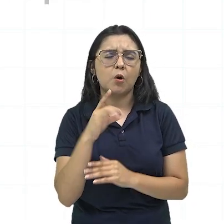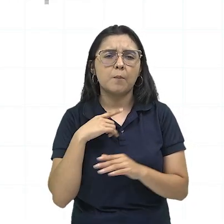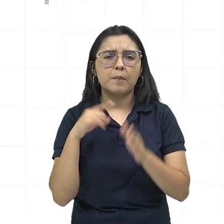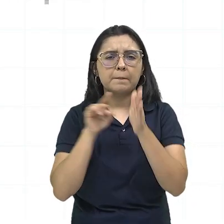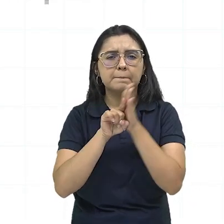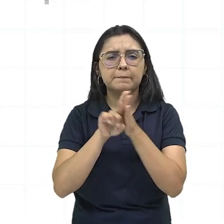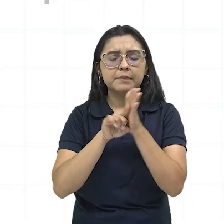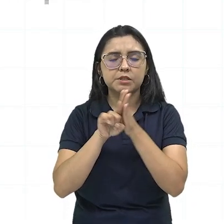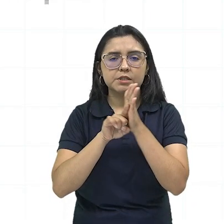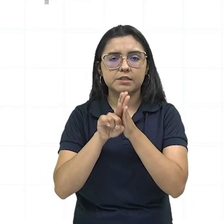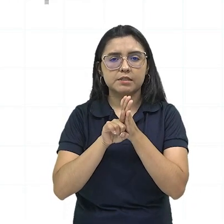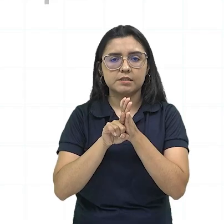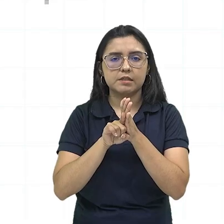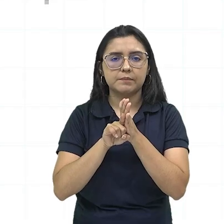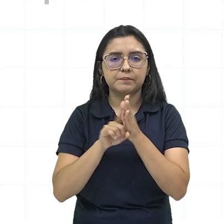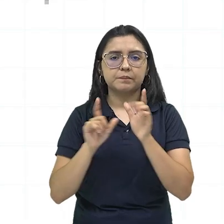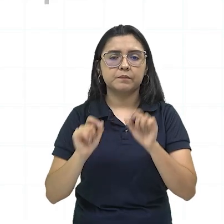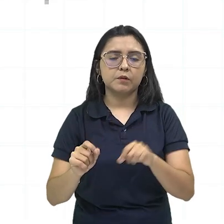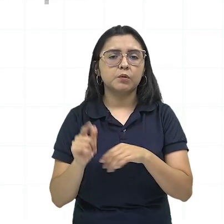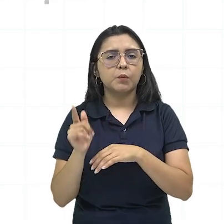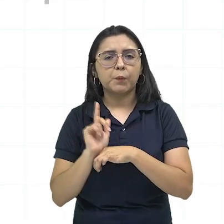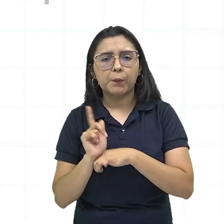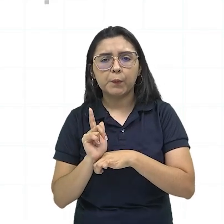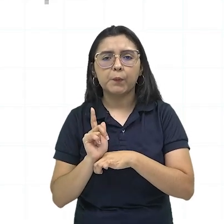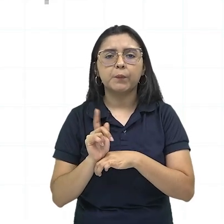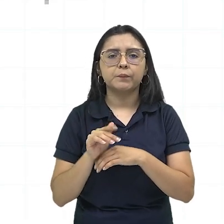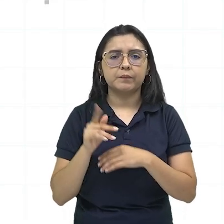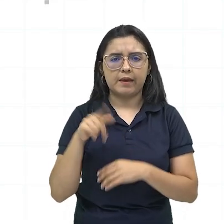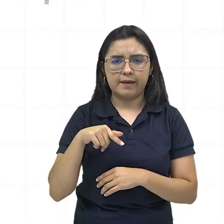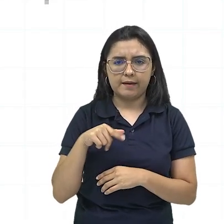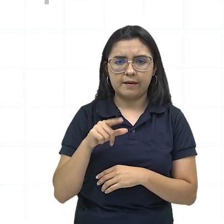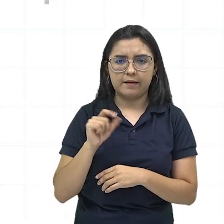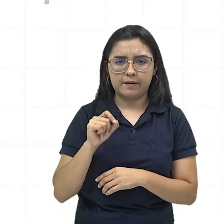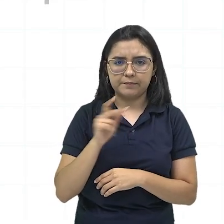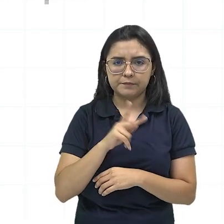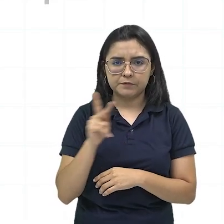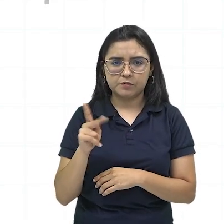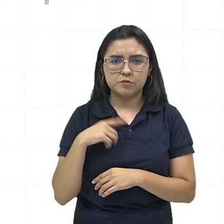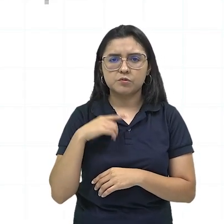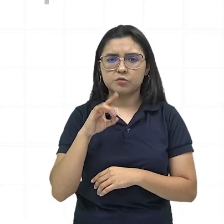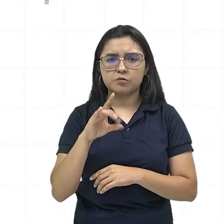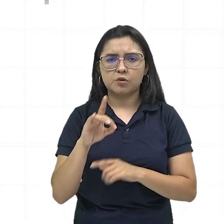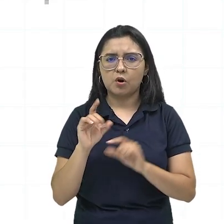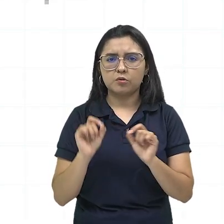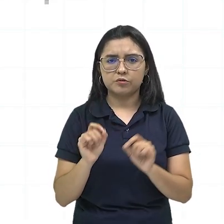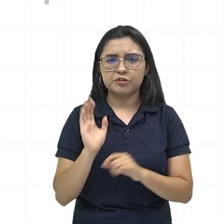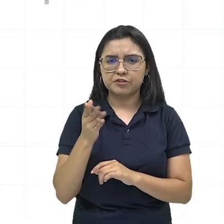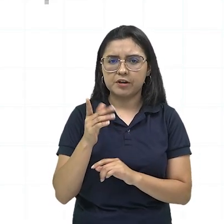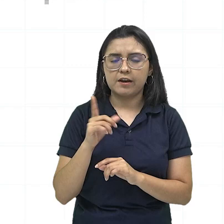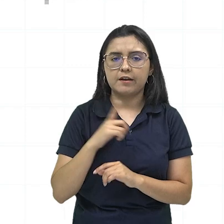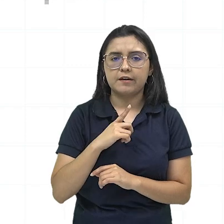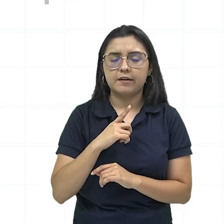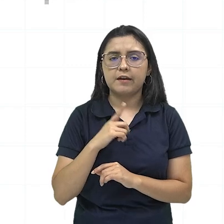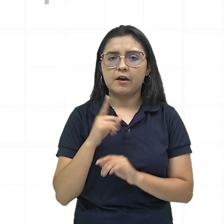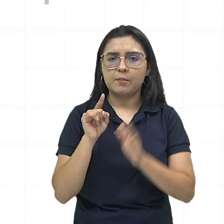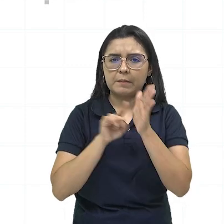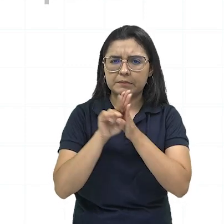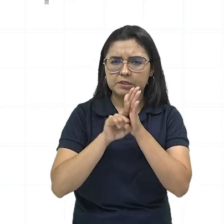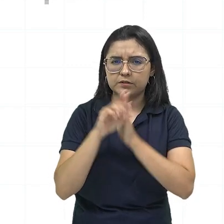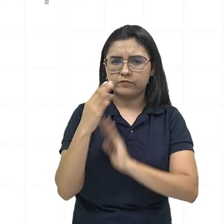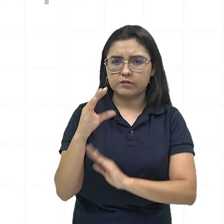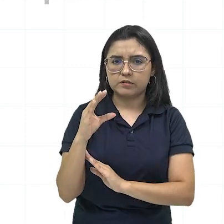ali no Google, da coisa. Assim professora. Quando eu faço isso, então já estou fazendo uma